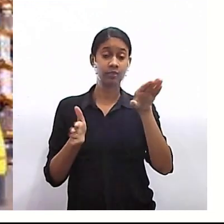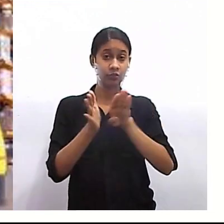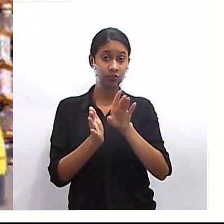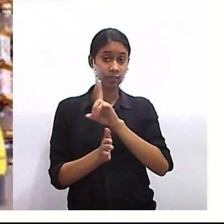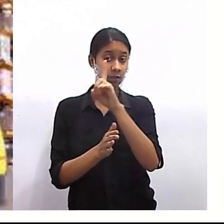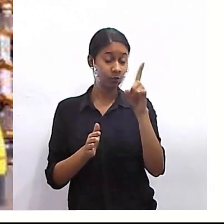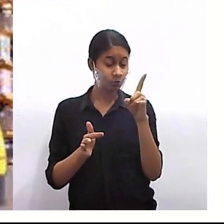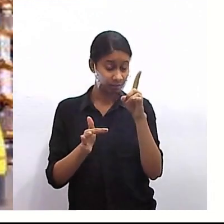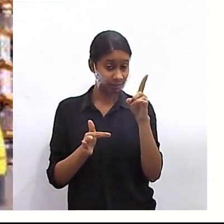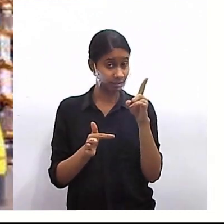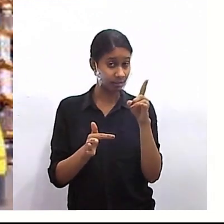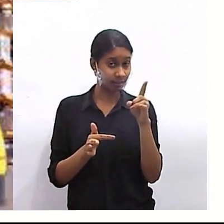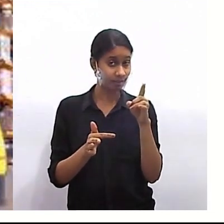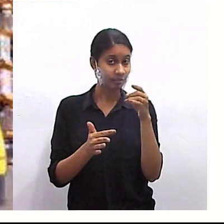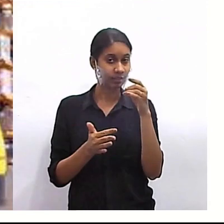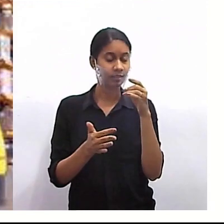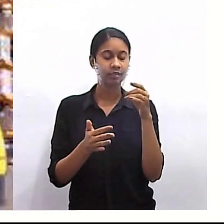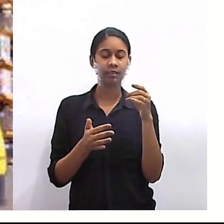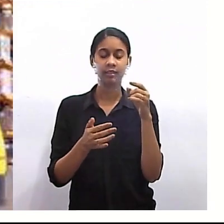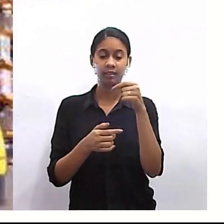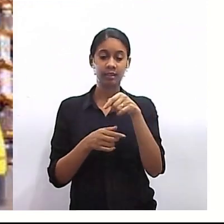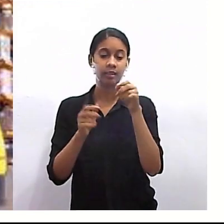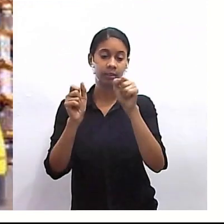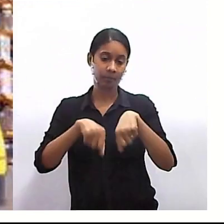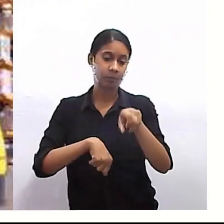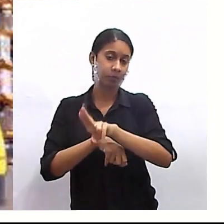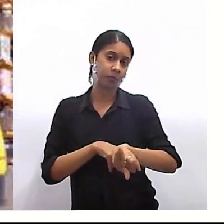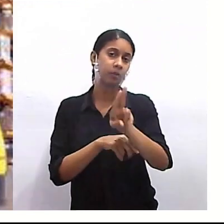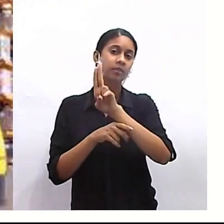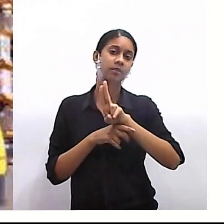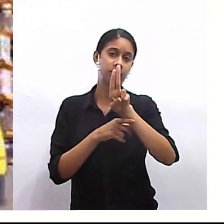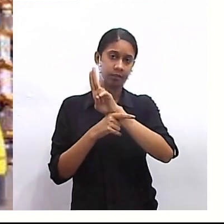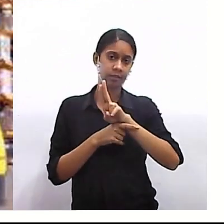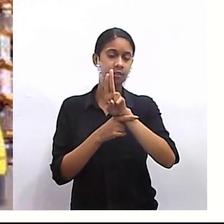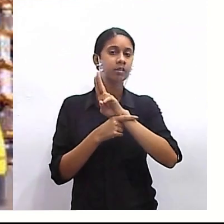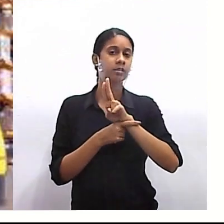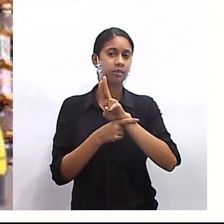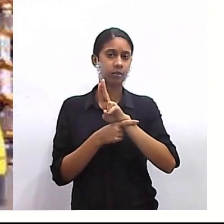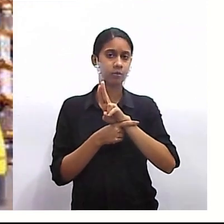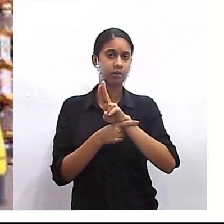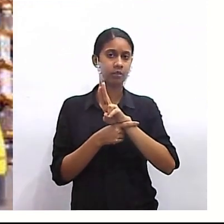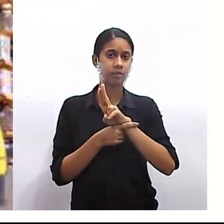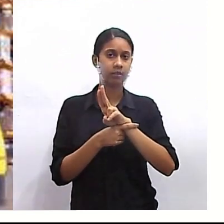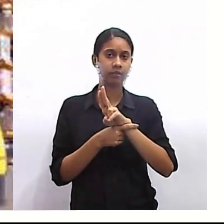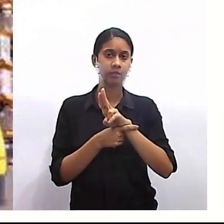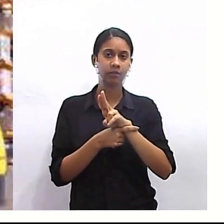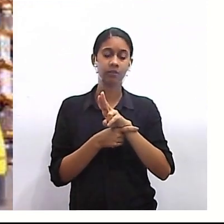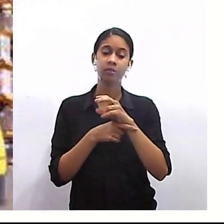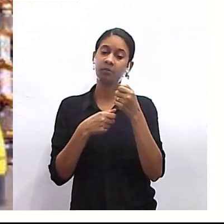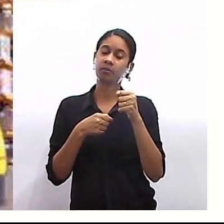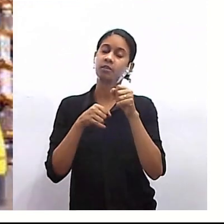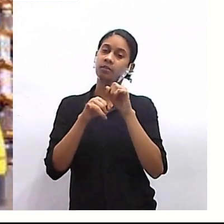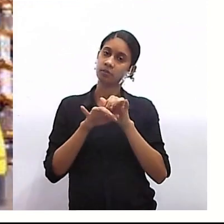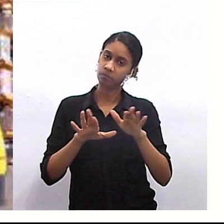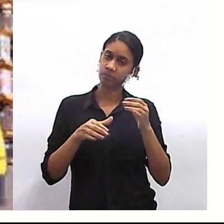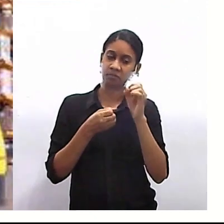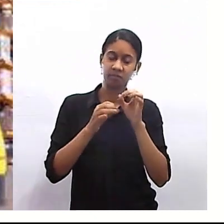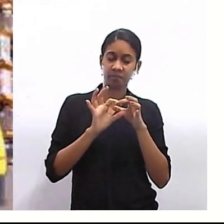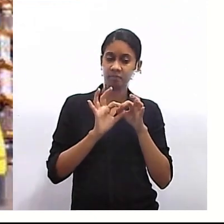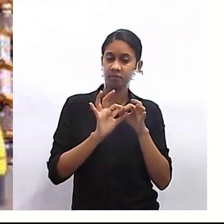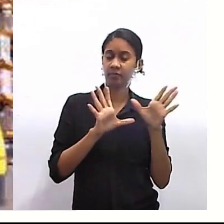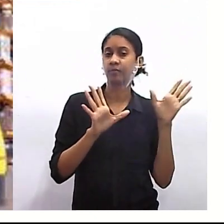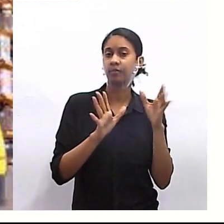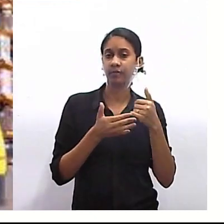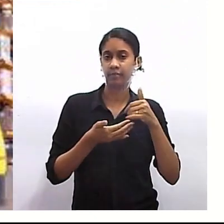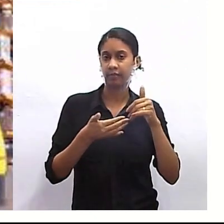Entendeu? Se o produto é de alto valor agregado, será que eu vou precisar deixar ele numa área à